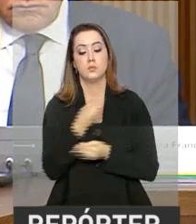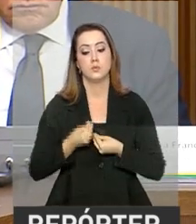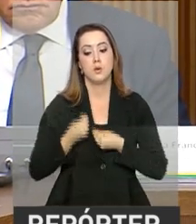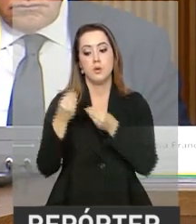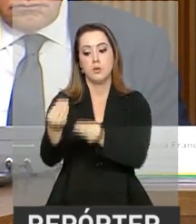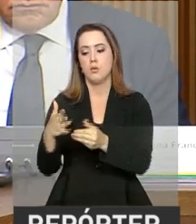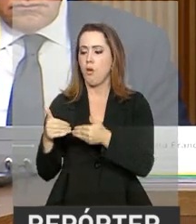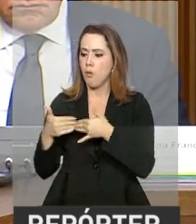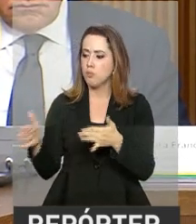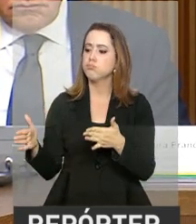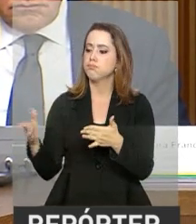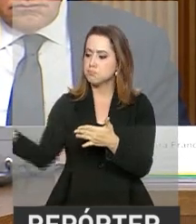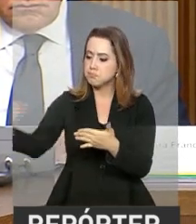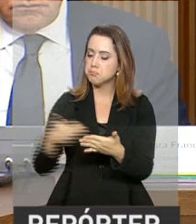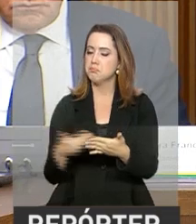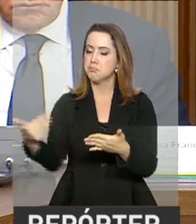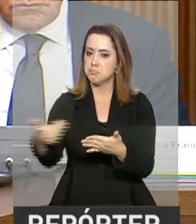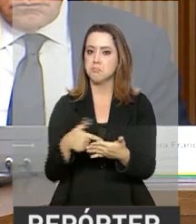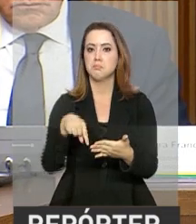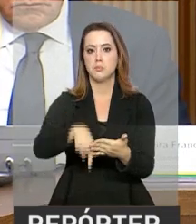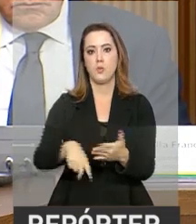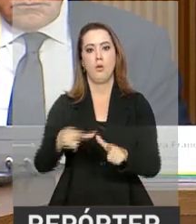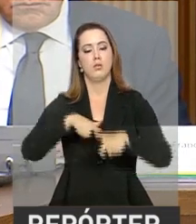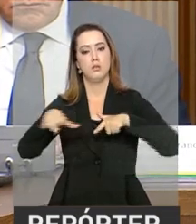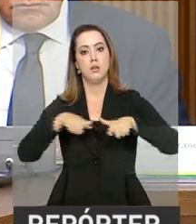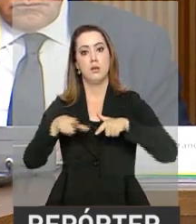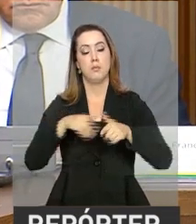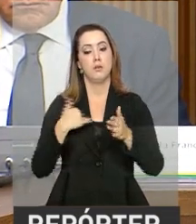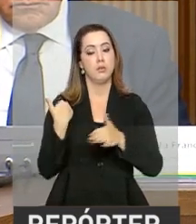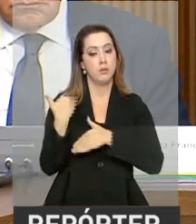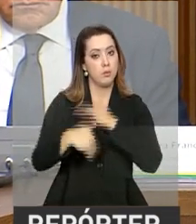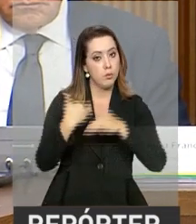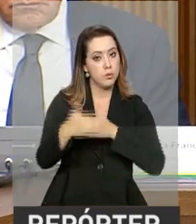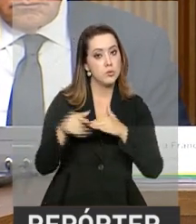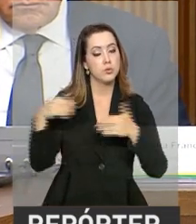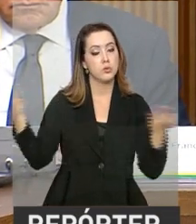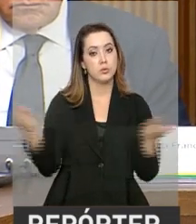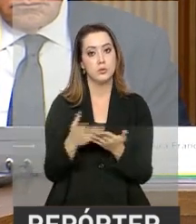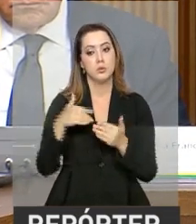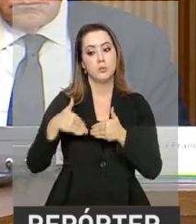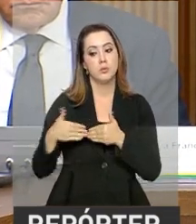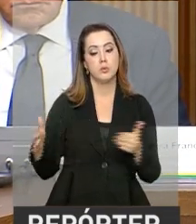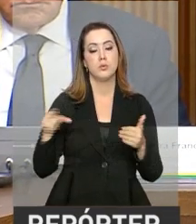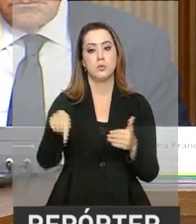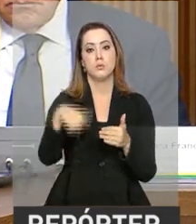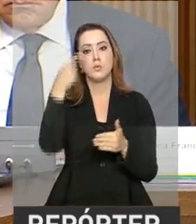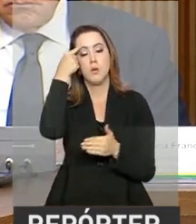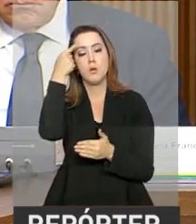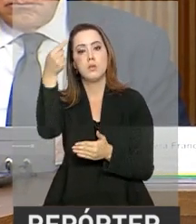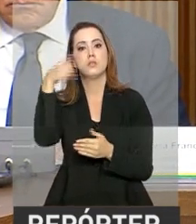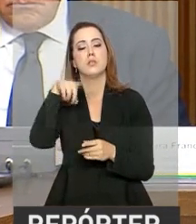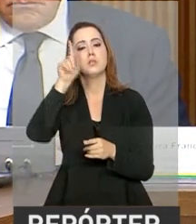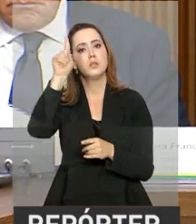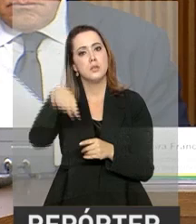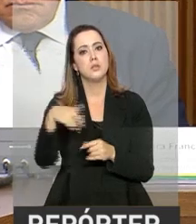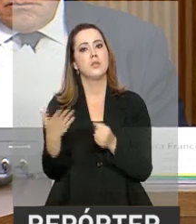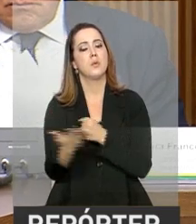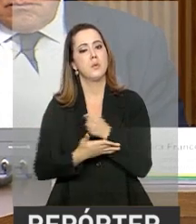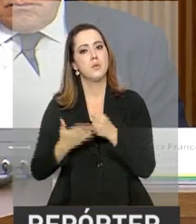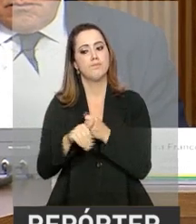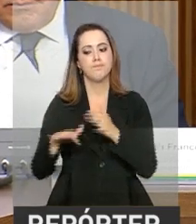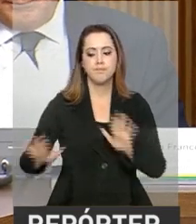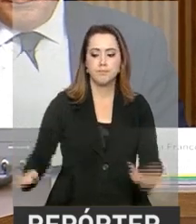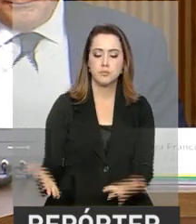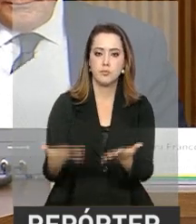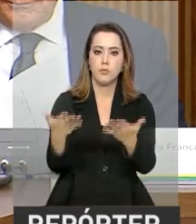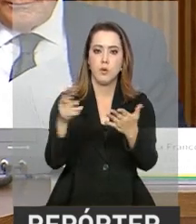vamos dar abertura para essa atividade, né? Ou continuar a dar abertura, eu acho que a ideia básica é exatamente esta. Será uma